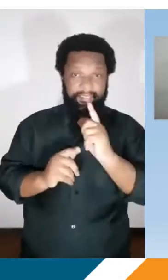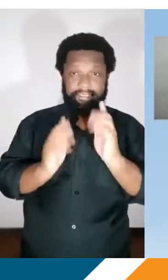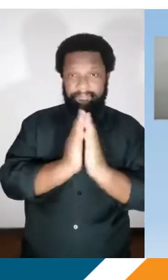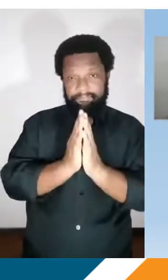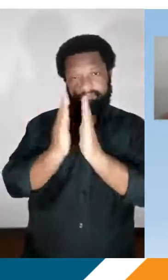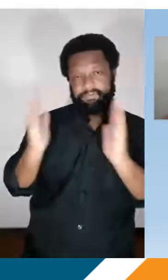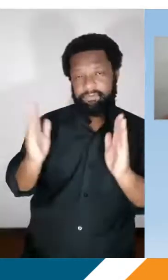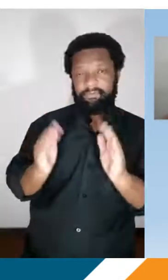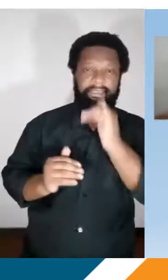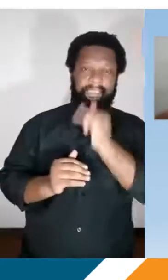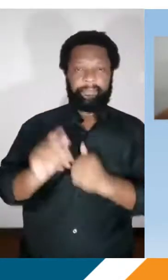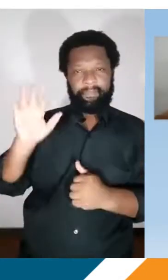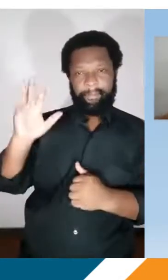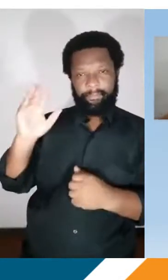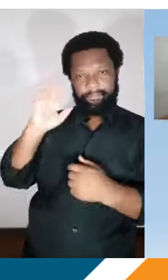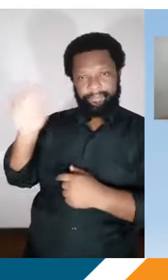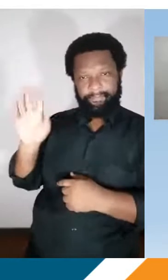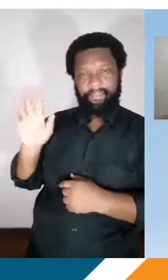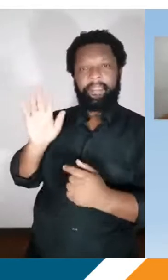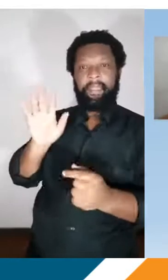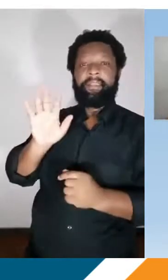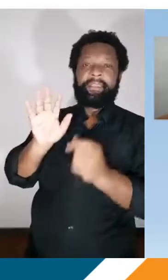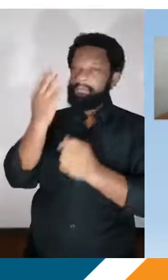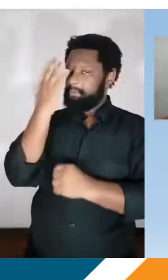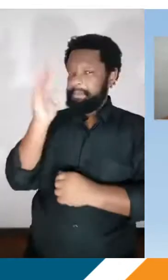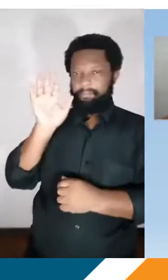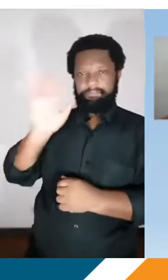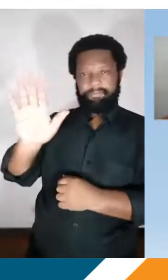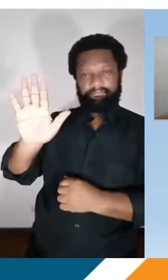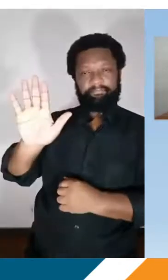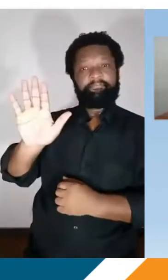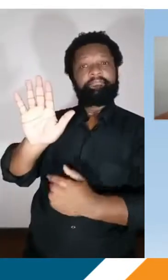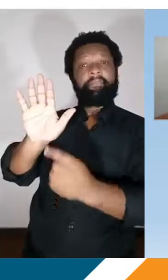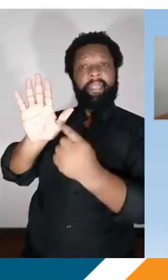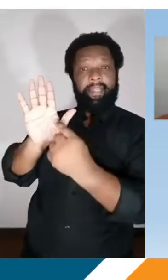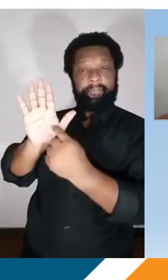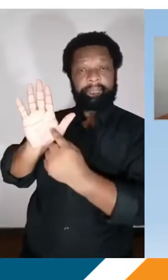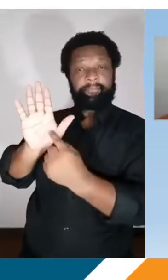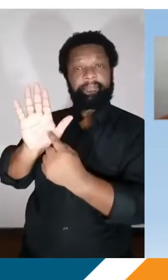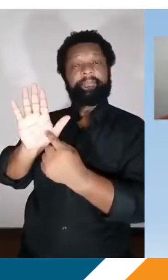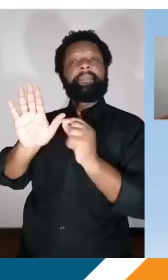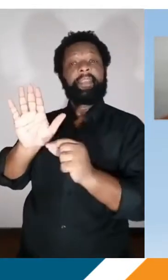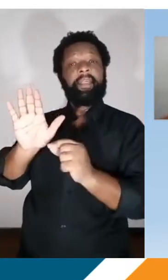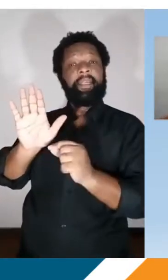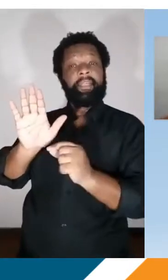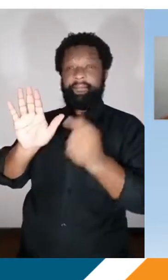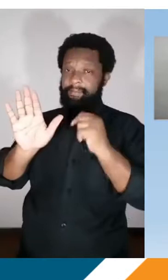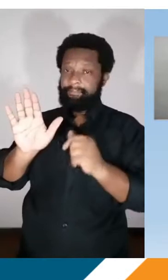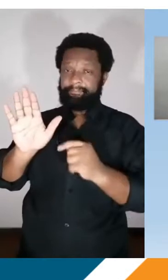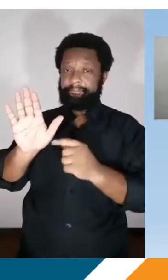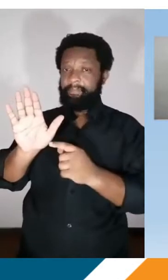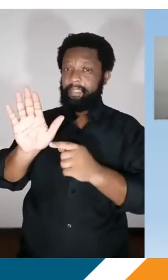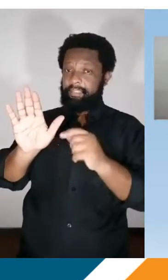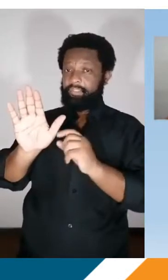especular um do outro. Então vamos imaginar o seguinte: imagina a minha mão aqui, você botar a sua mão no espelho, a sua mão propriamente,